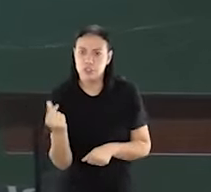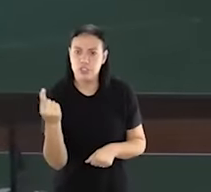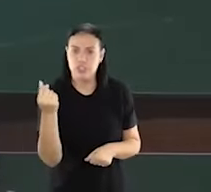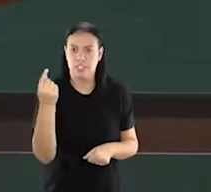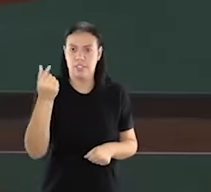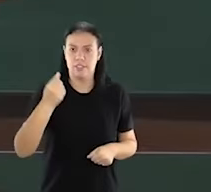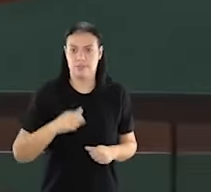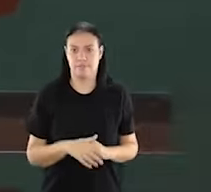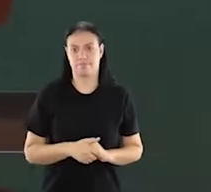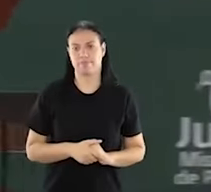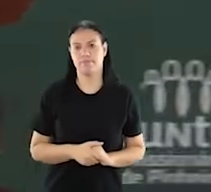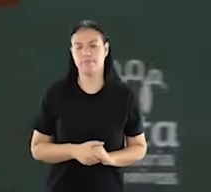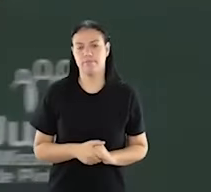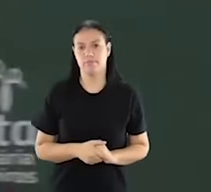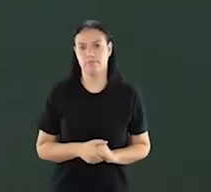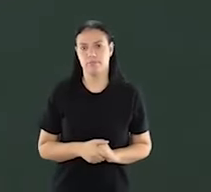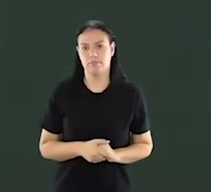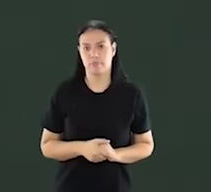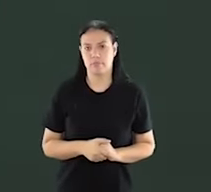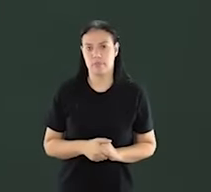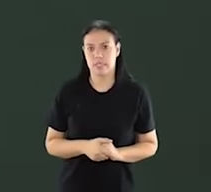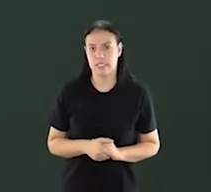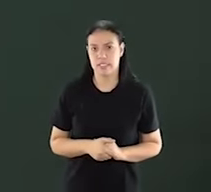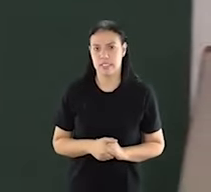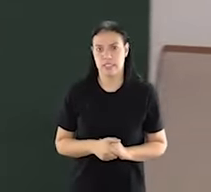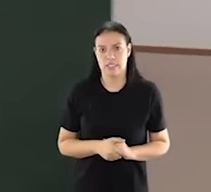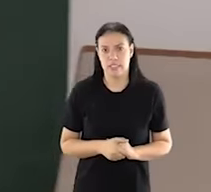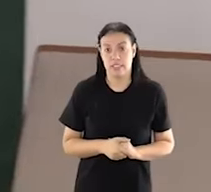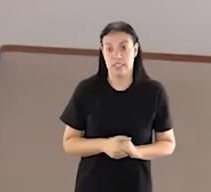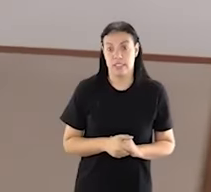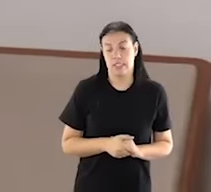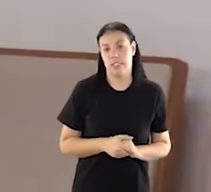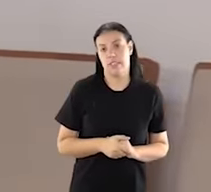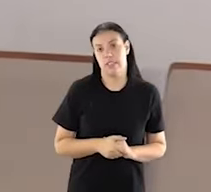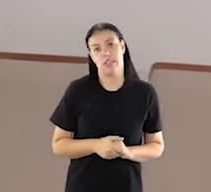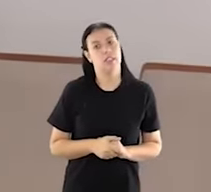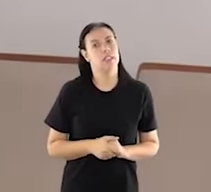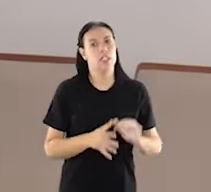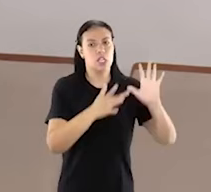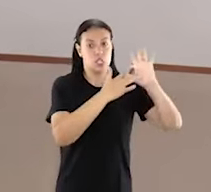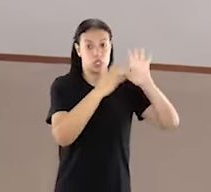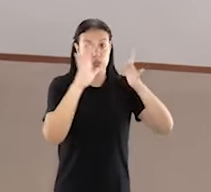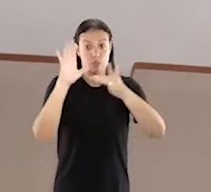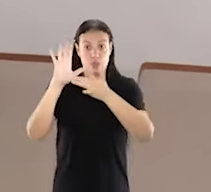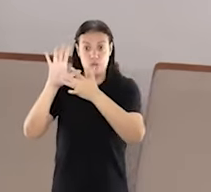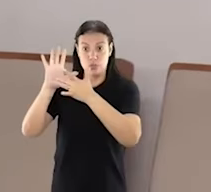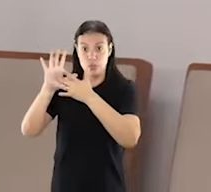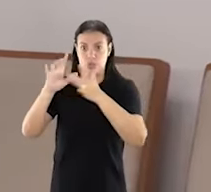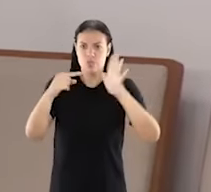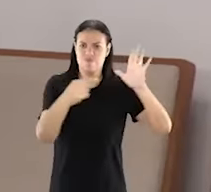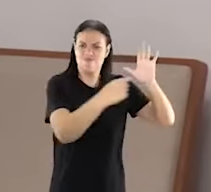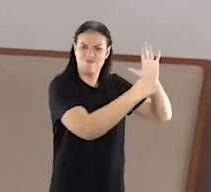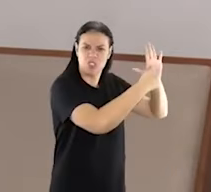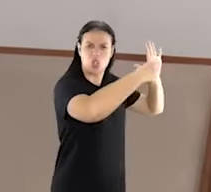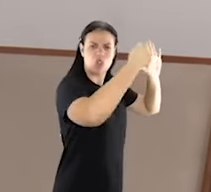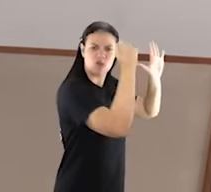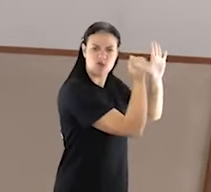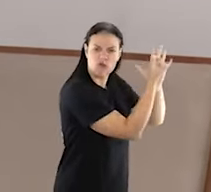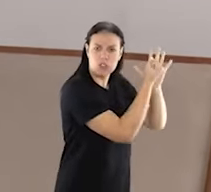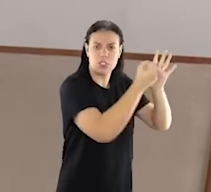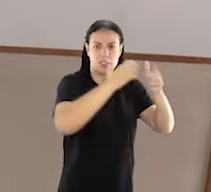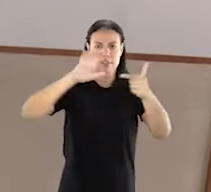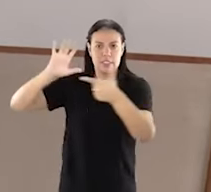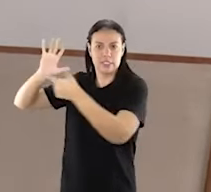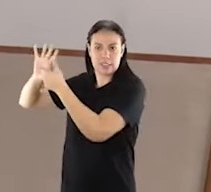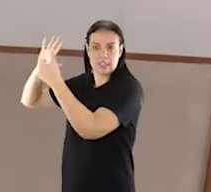A Bíblia diz que quando Jesus foi crucificado, só João está lá, dos discípulos, só João.